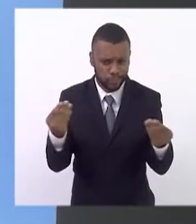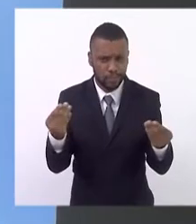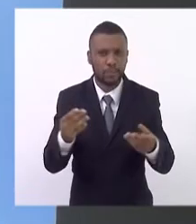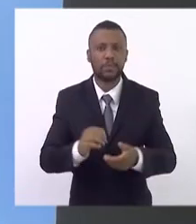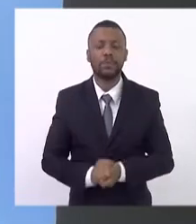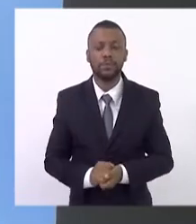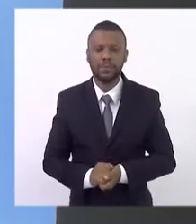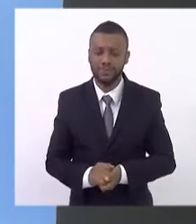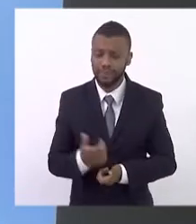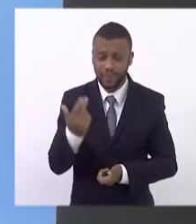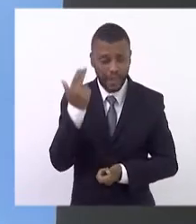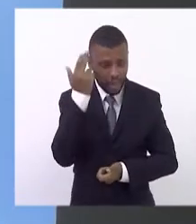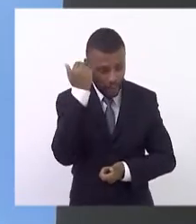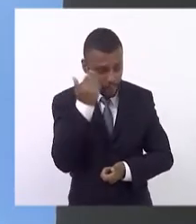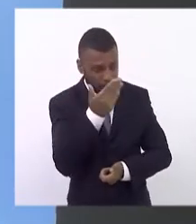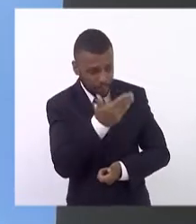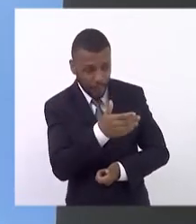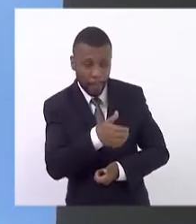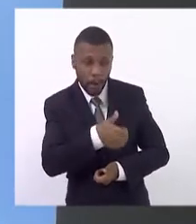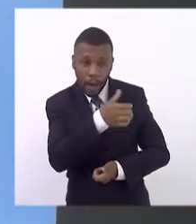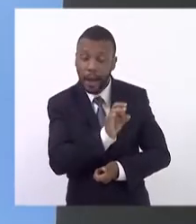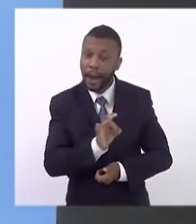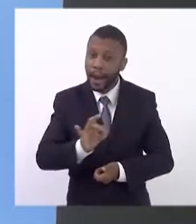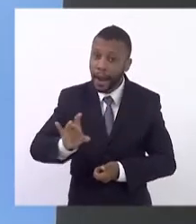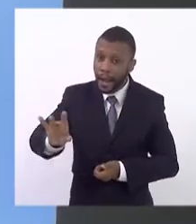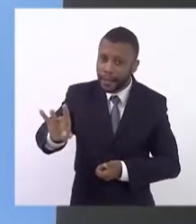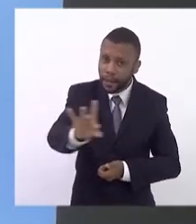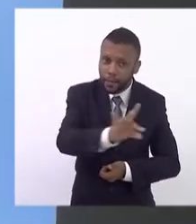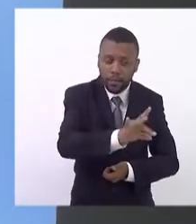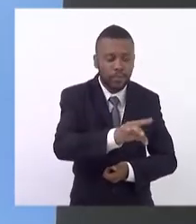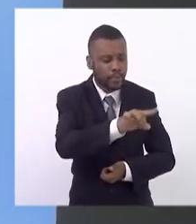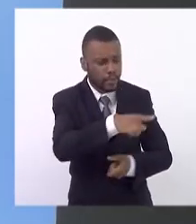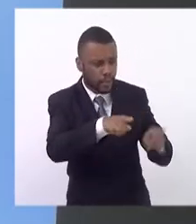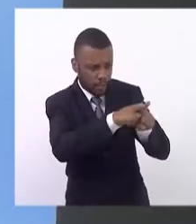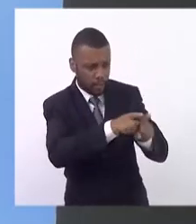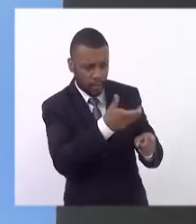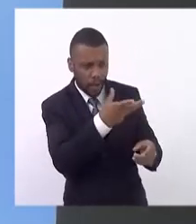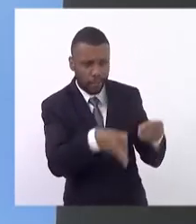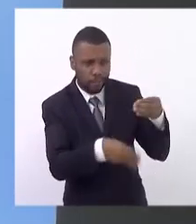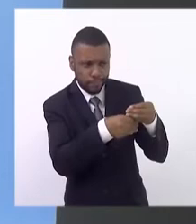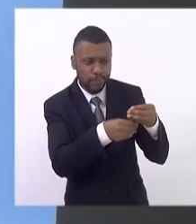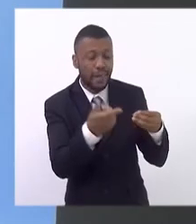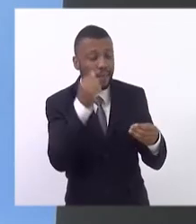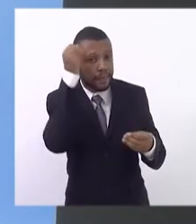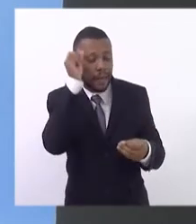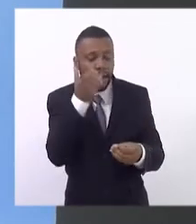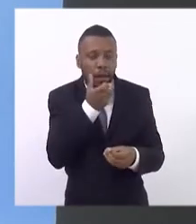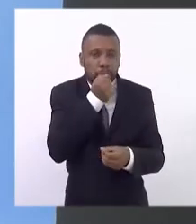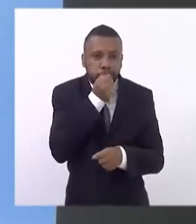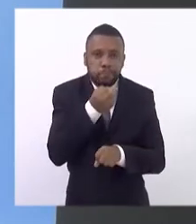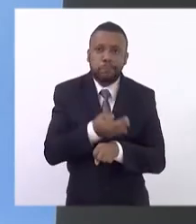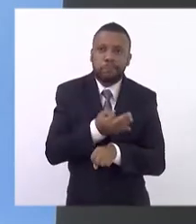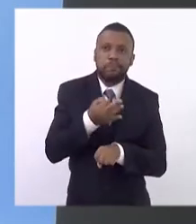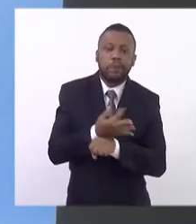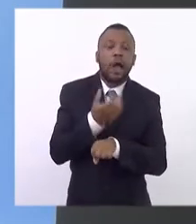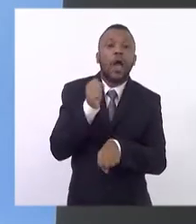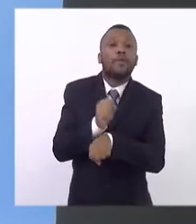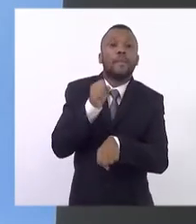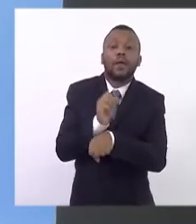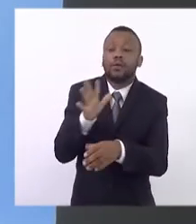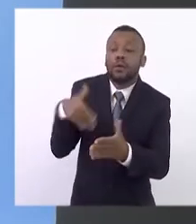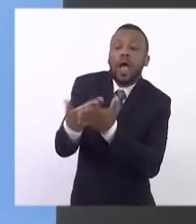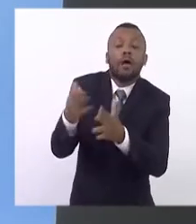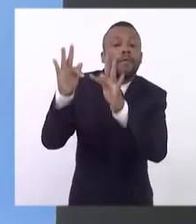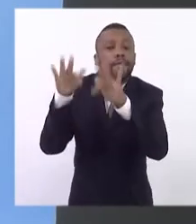Eu acho melhor a gente comentar cada um, você também, porque para não ficar guardando para o final.